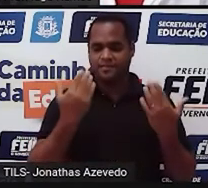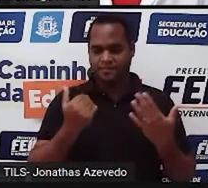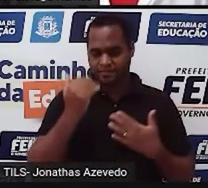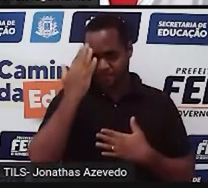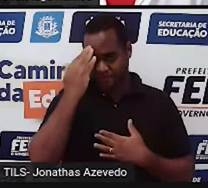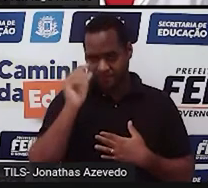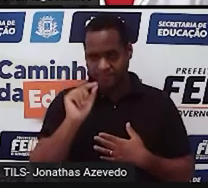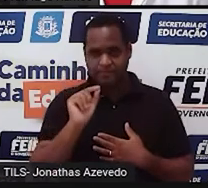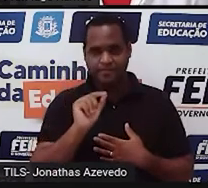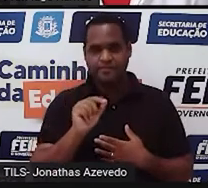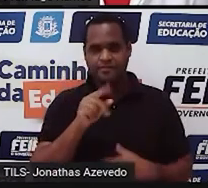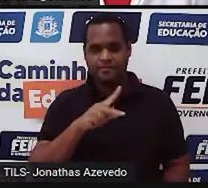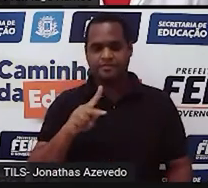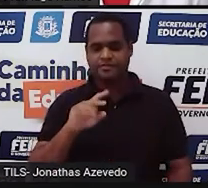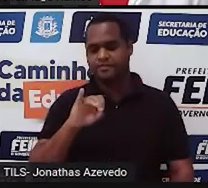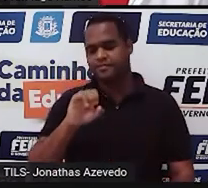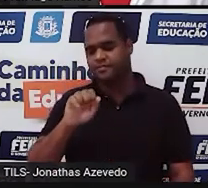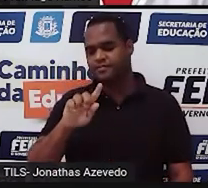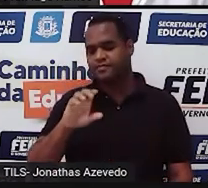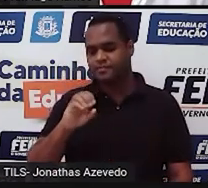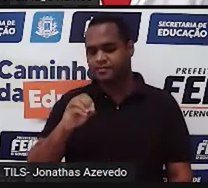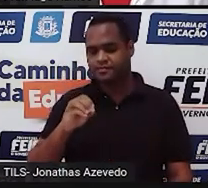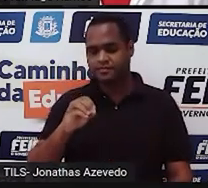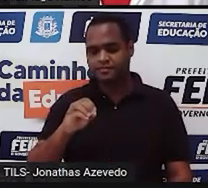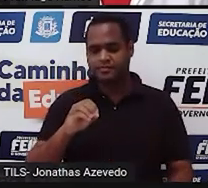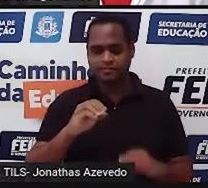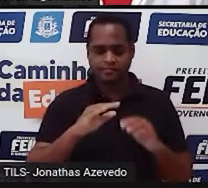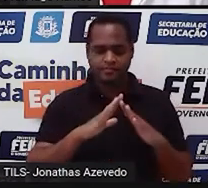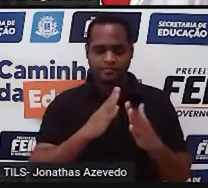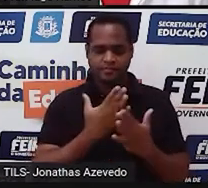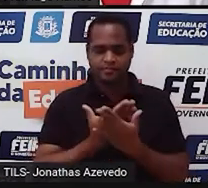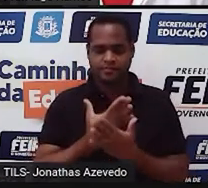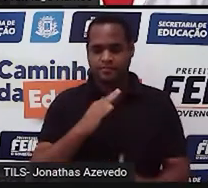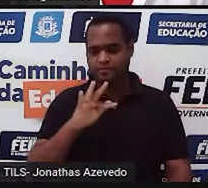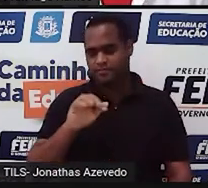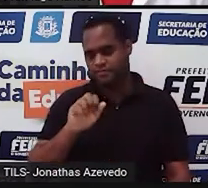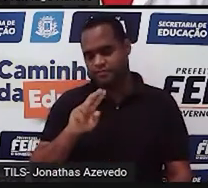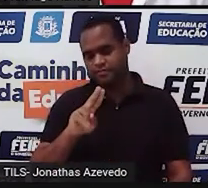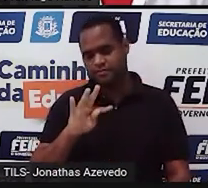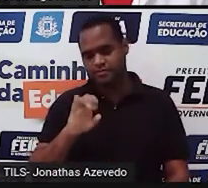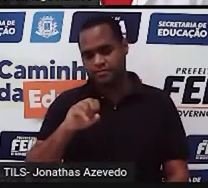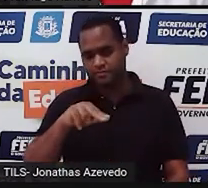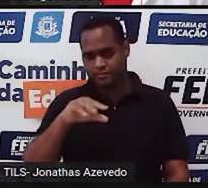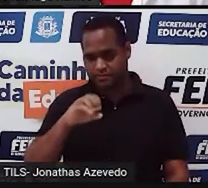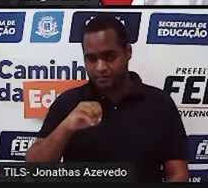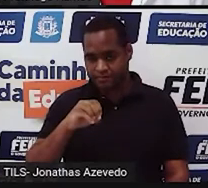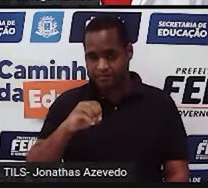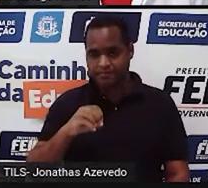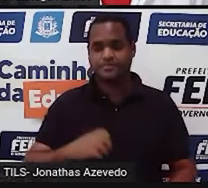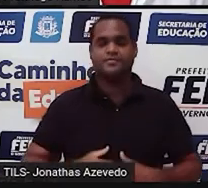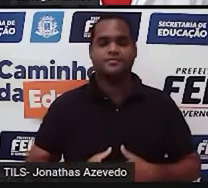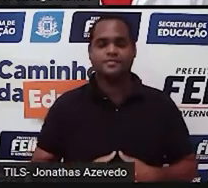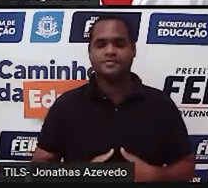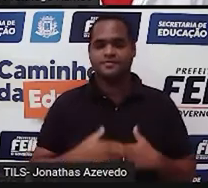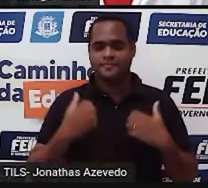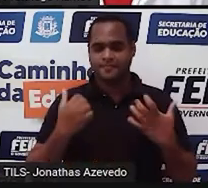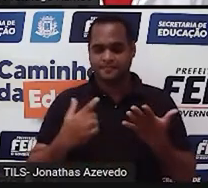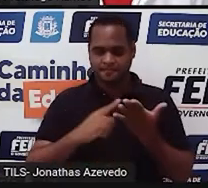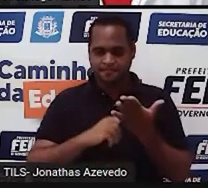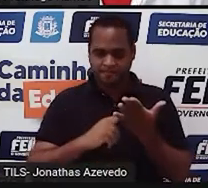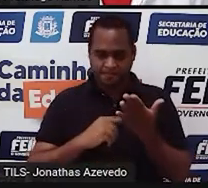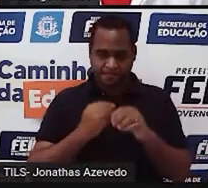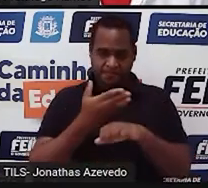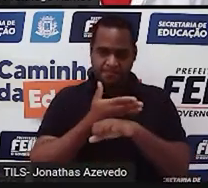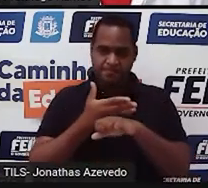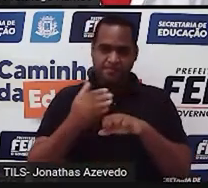é o professor Iago Ramos e vê lá da escola municipal Faustino Dias Lima a minha pele é